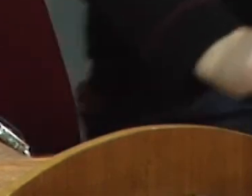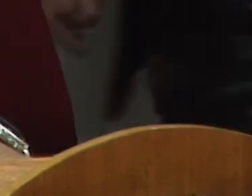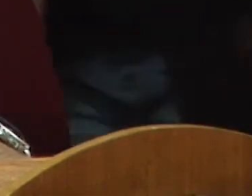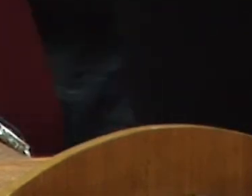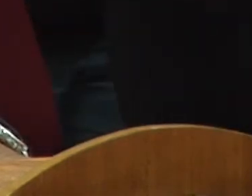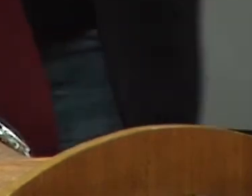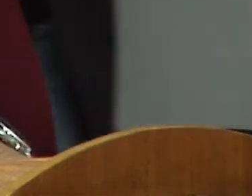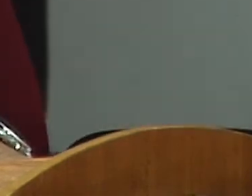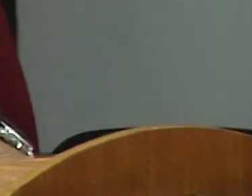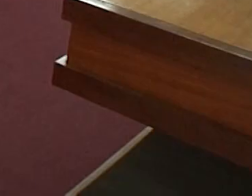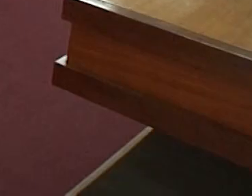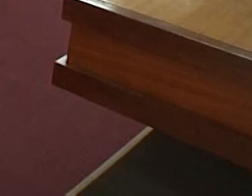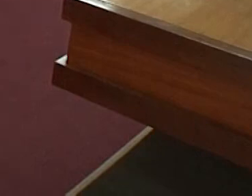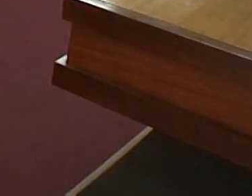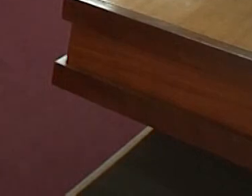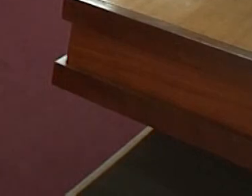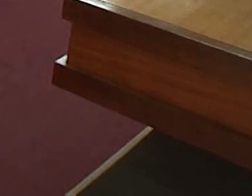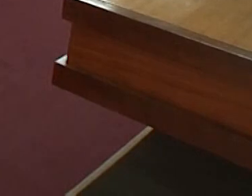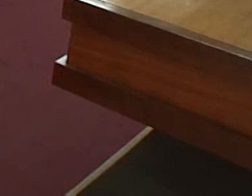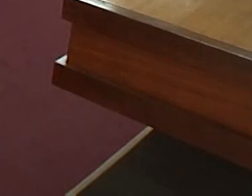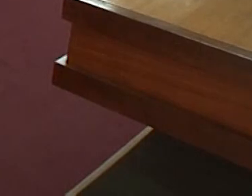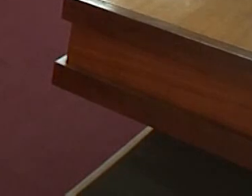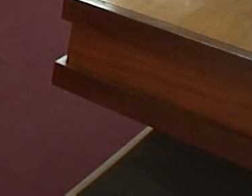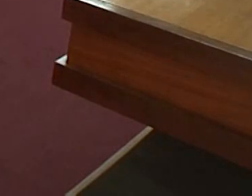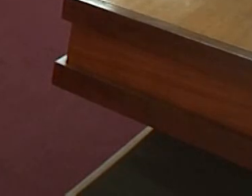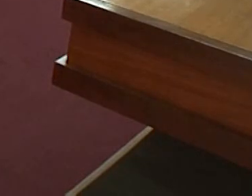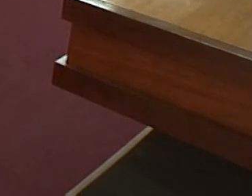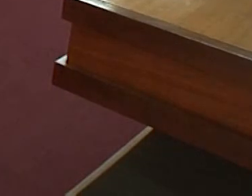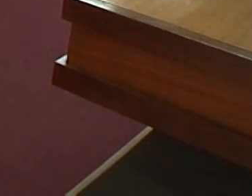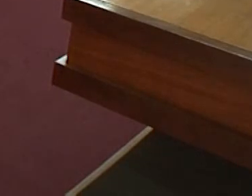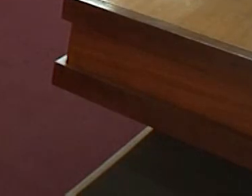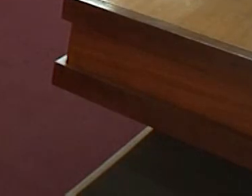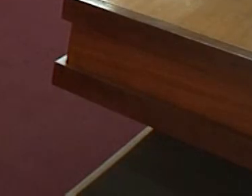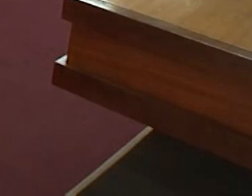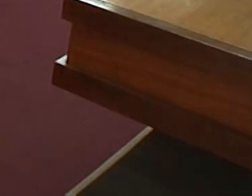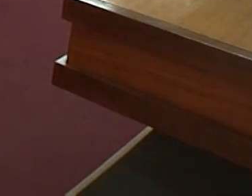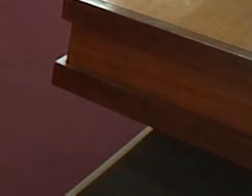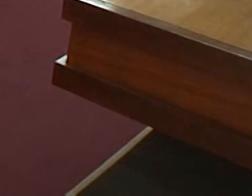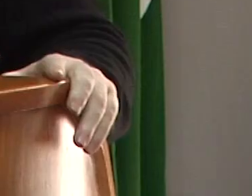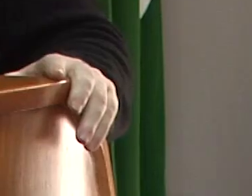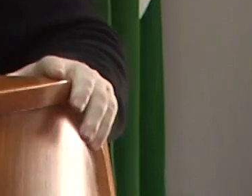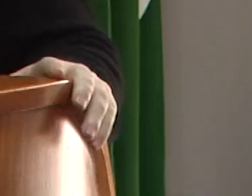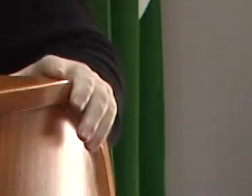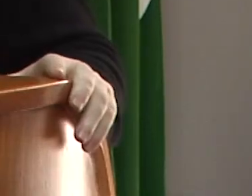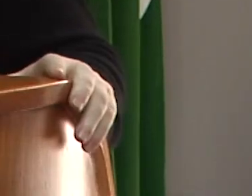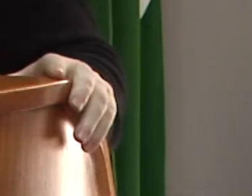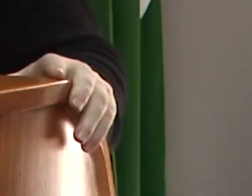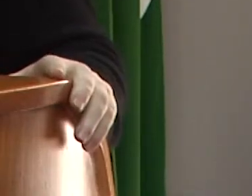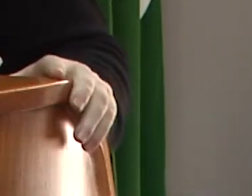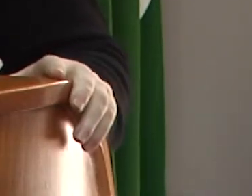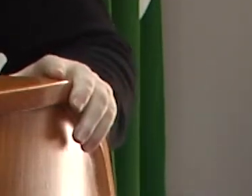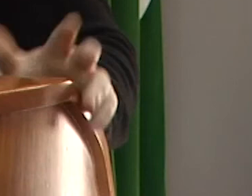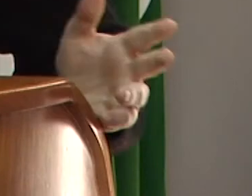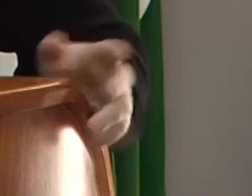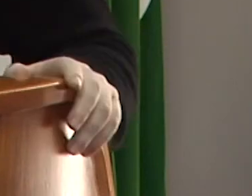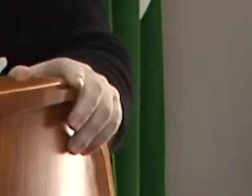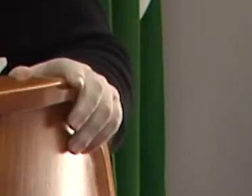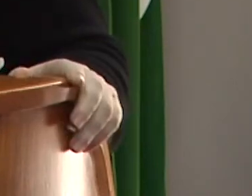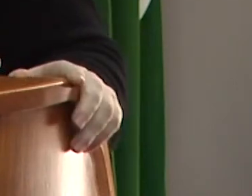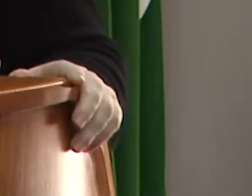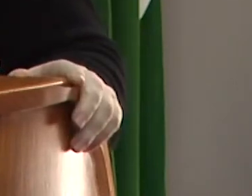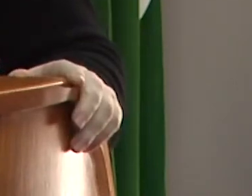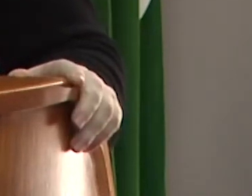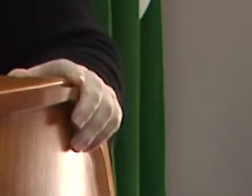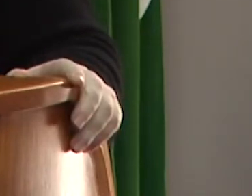Alessandro Dalzotto. Excelentíssimo senhor presidente, demais colegas vereadores, que me traz essa